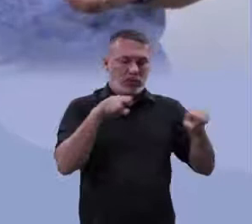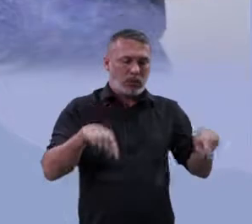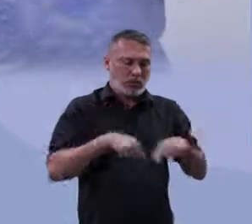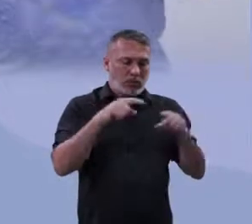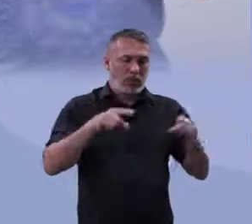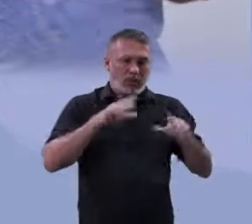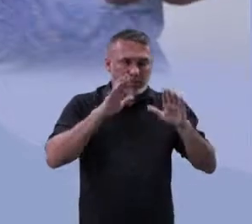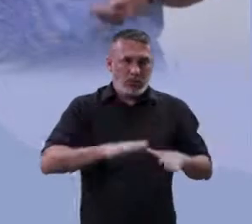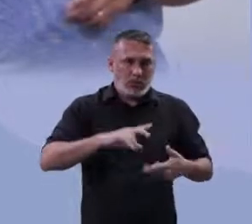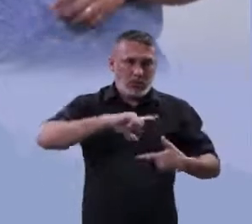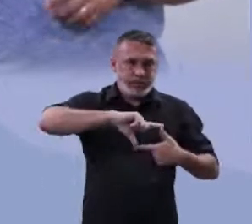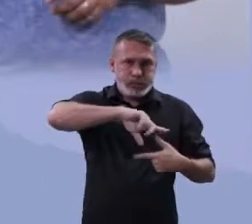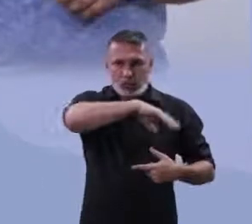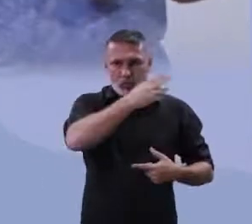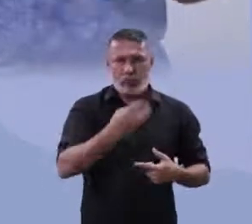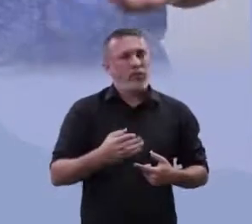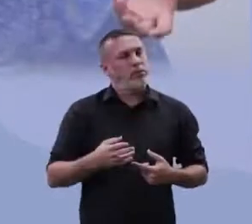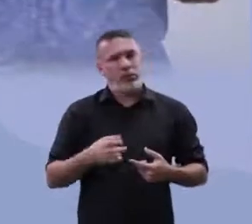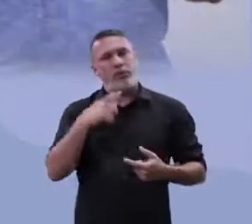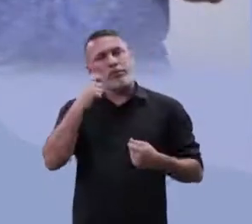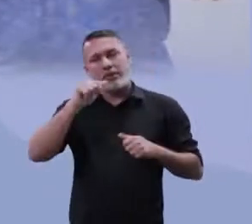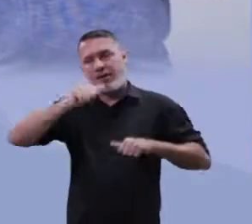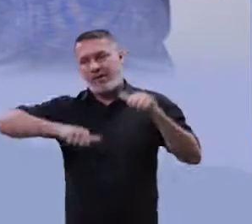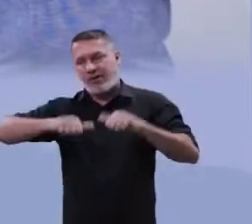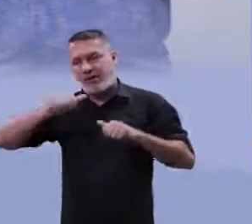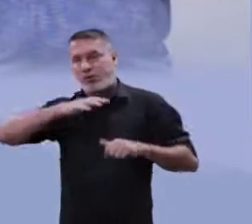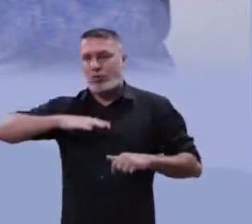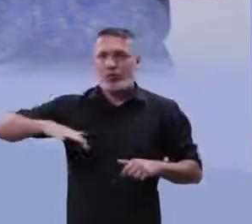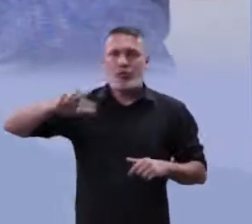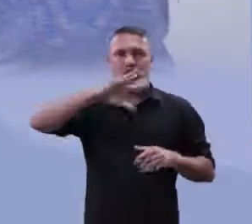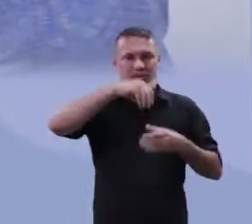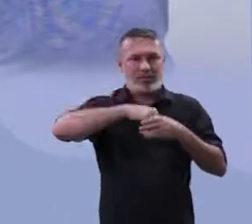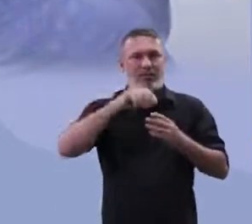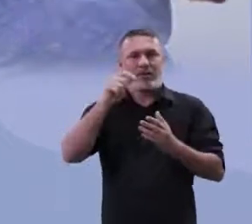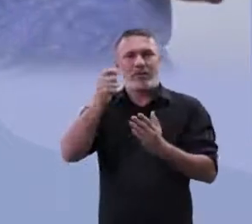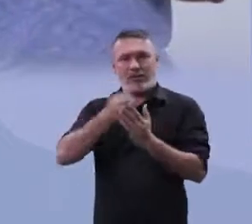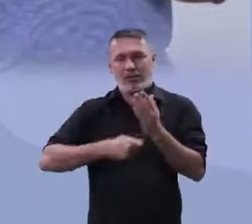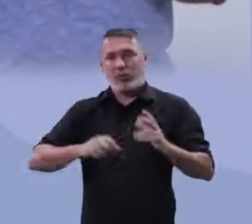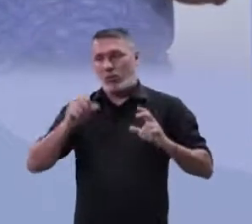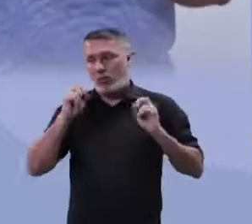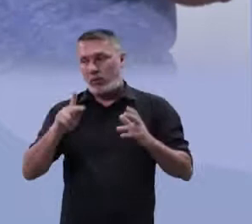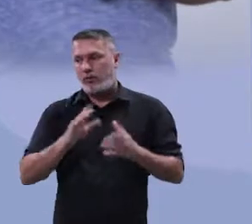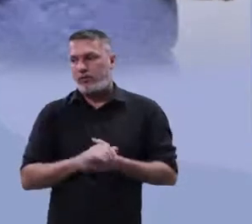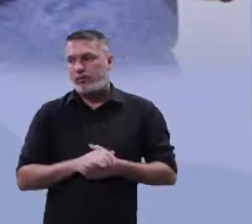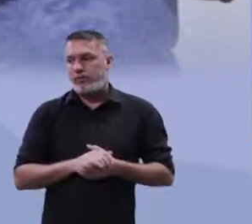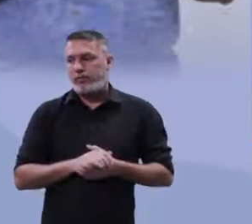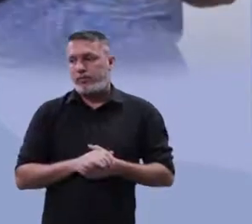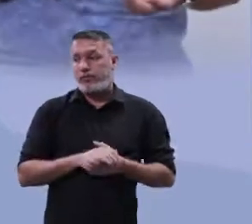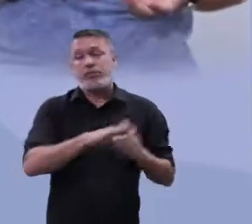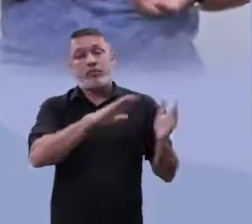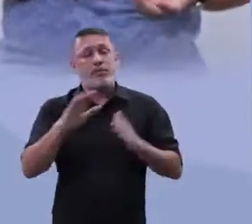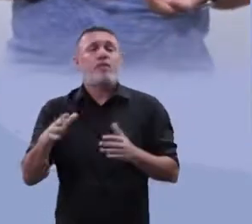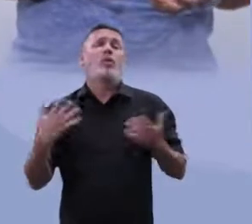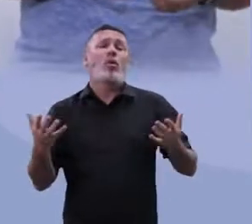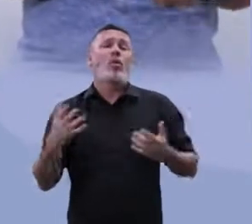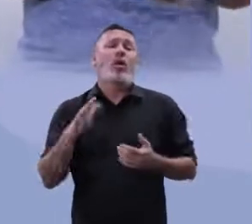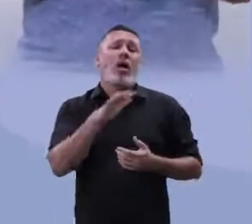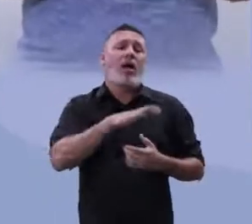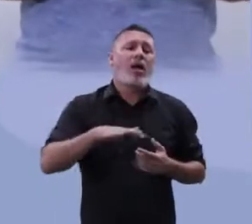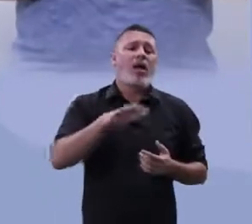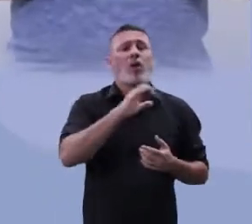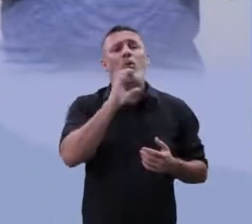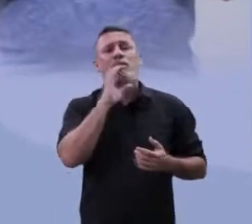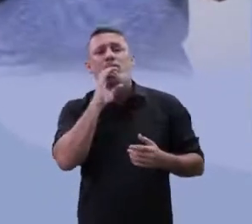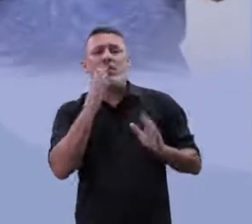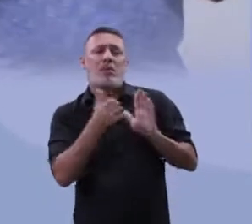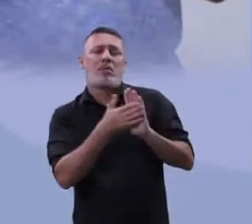teórica. Então é isso que nós precisamos analisar dentro de nossas redações, ok? Professor, o que eu poderia utilizar